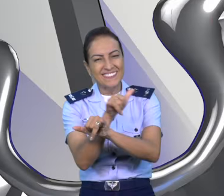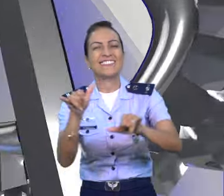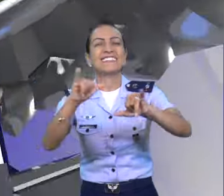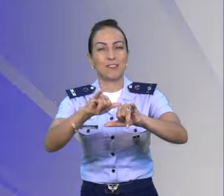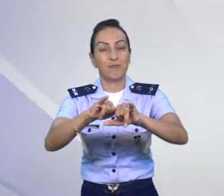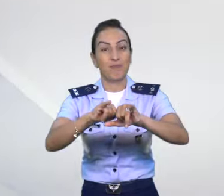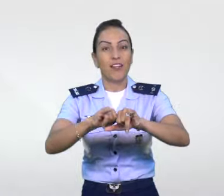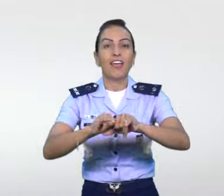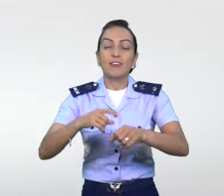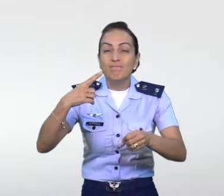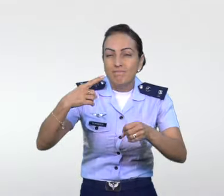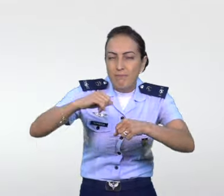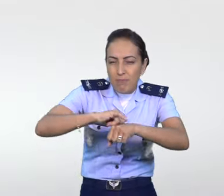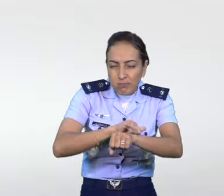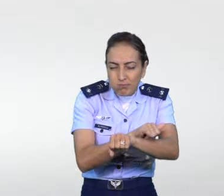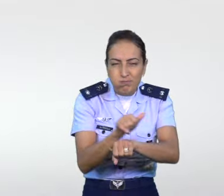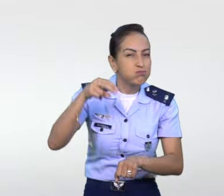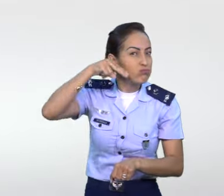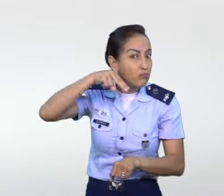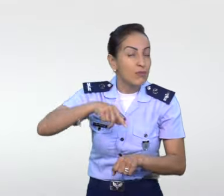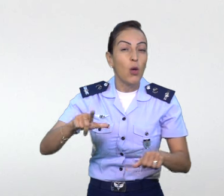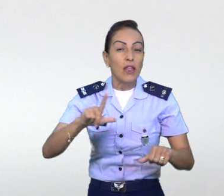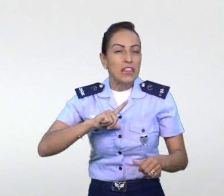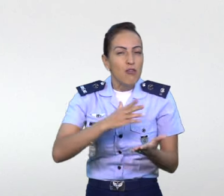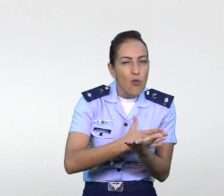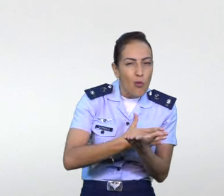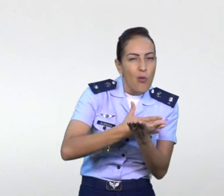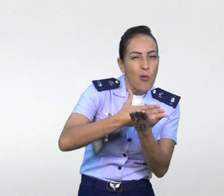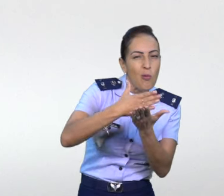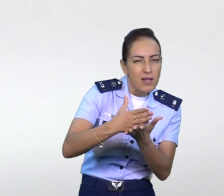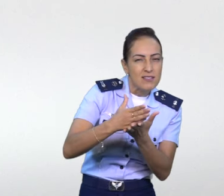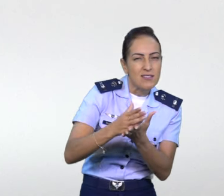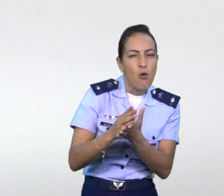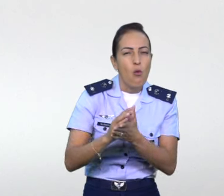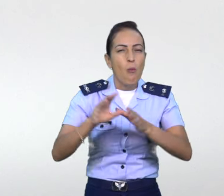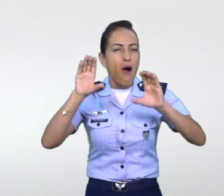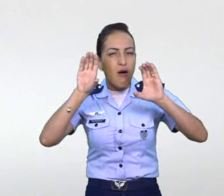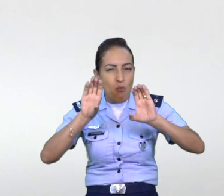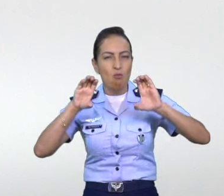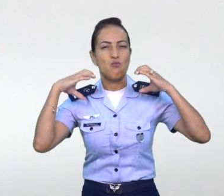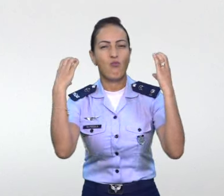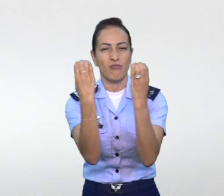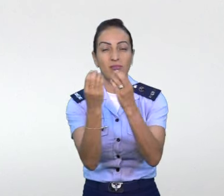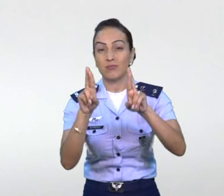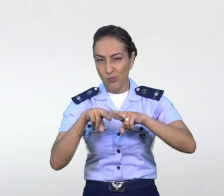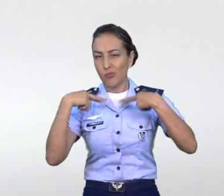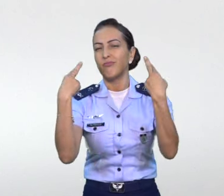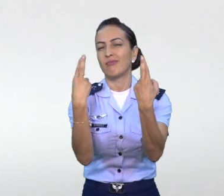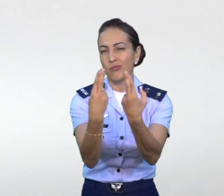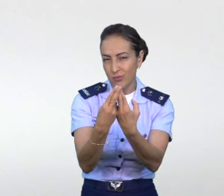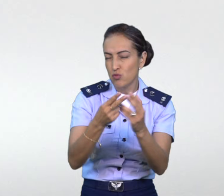da aviação. Ainda na Base Aérea de Natal, teve início a Middle Planning Conference, do inglês